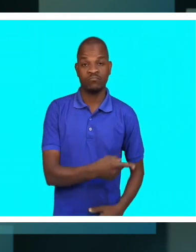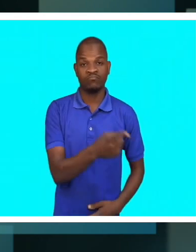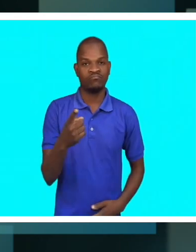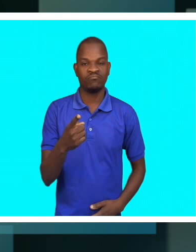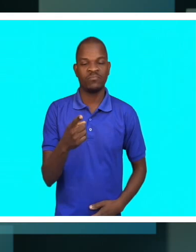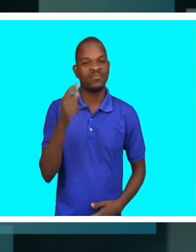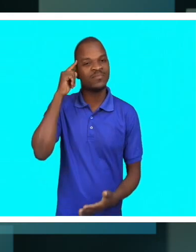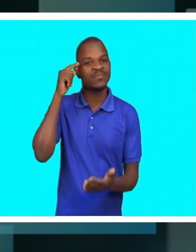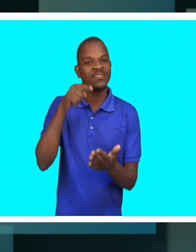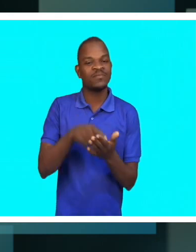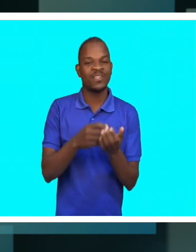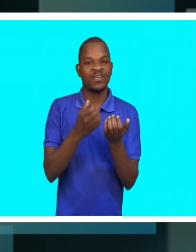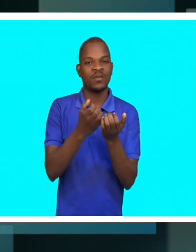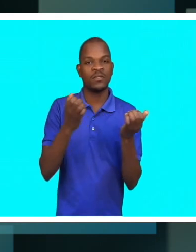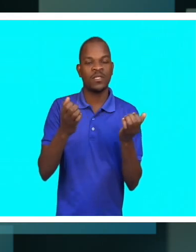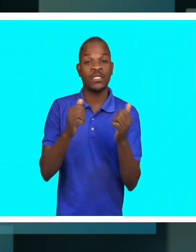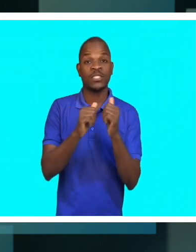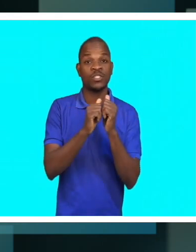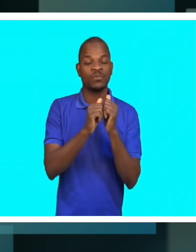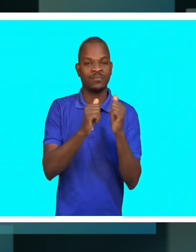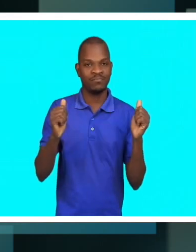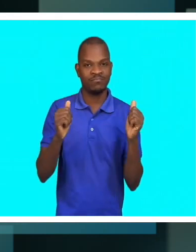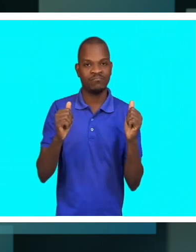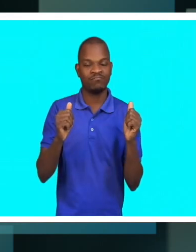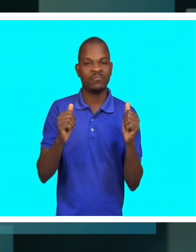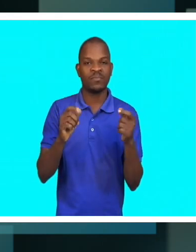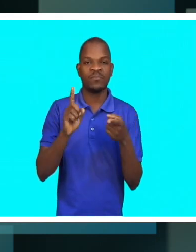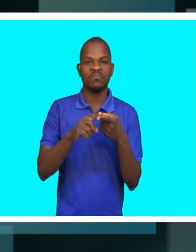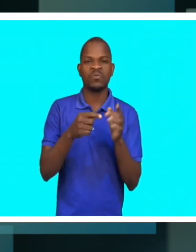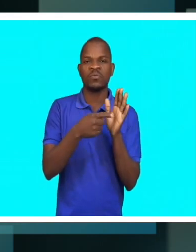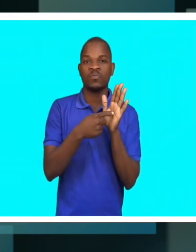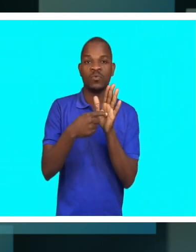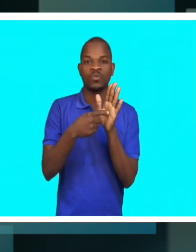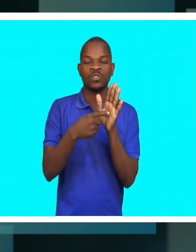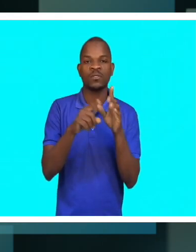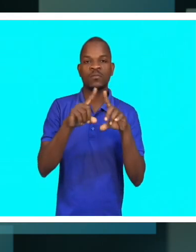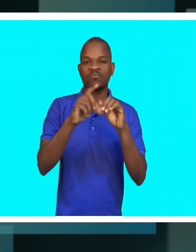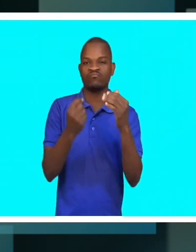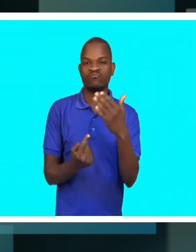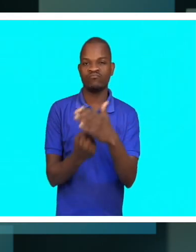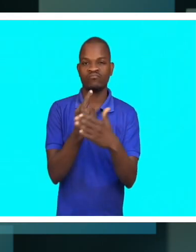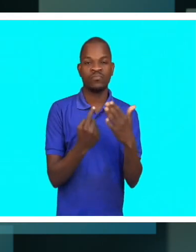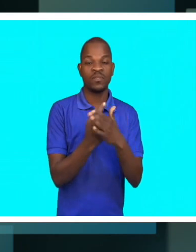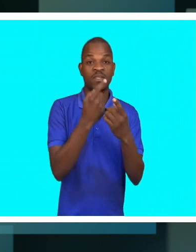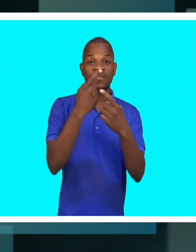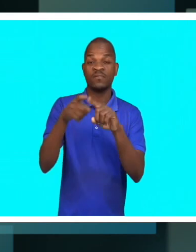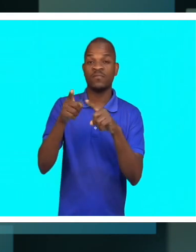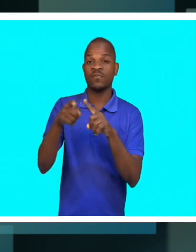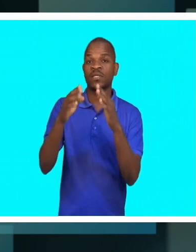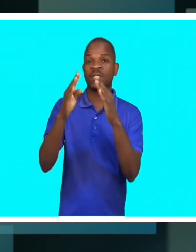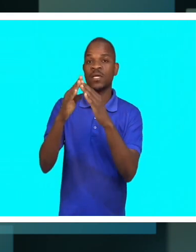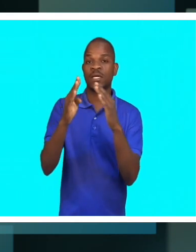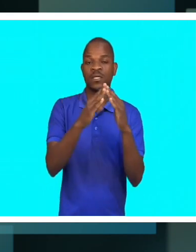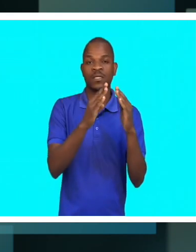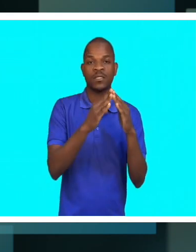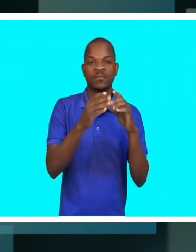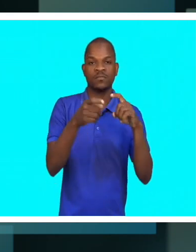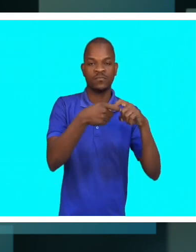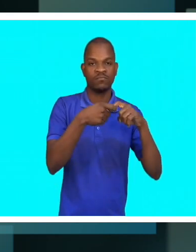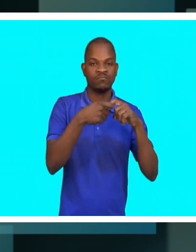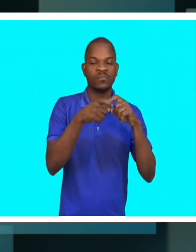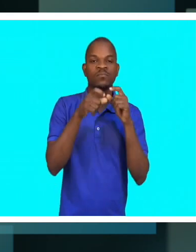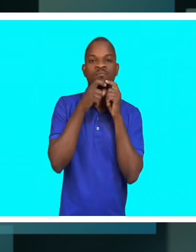Essas são as nossas heroínas. Isto reflete o que acontece em muitas casas de